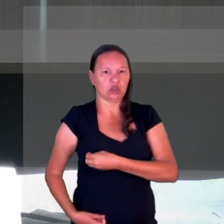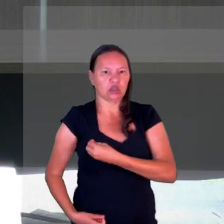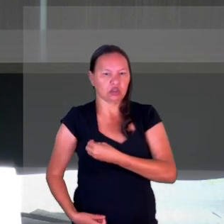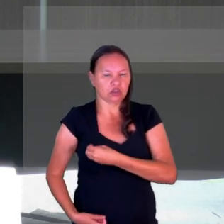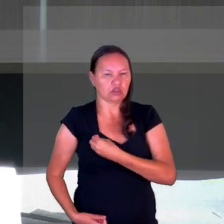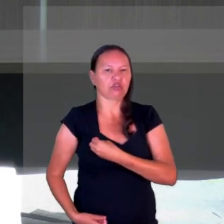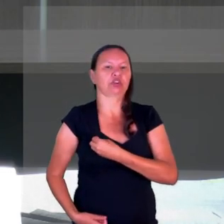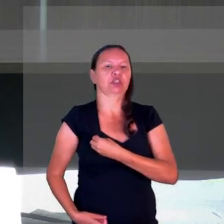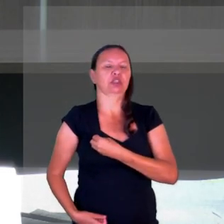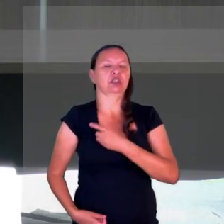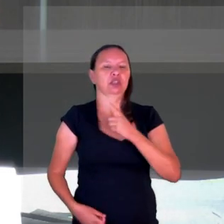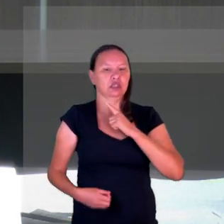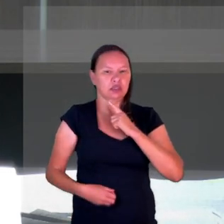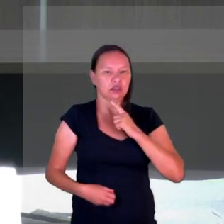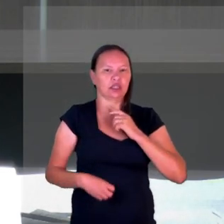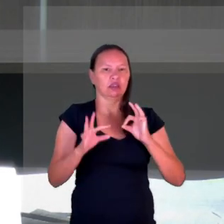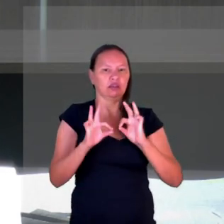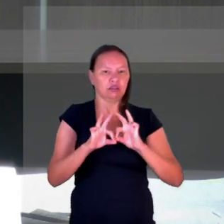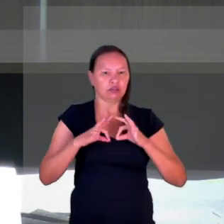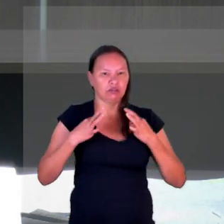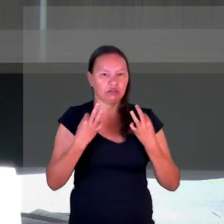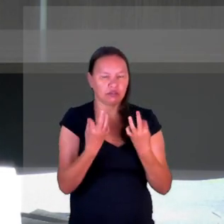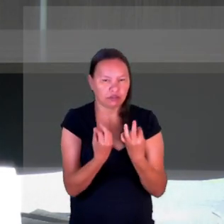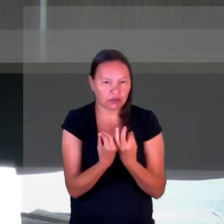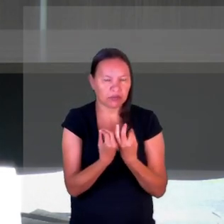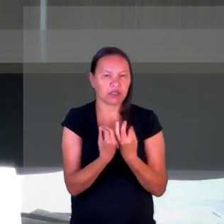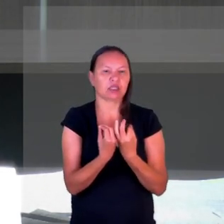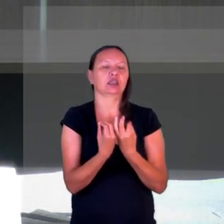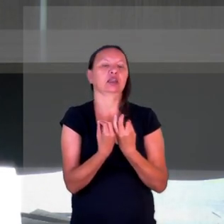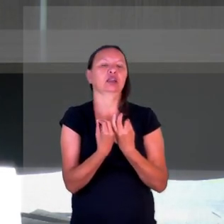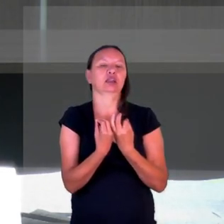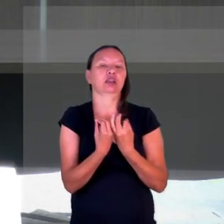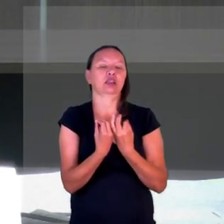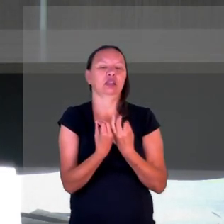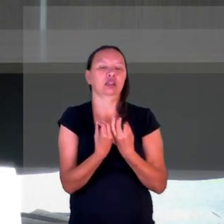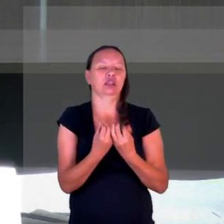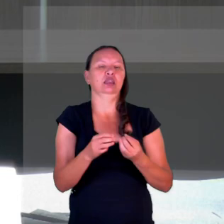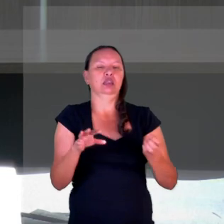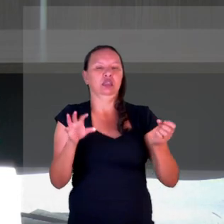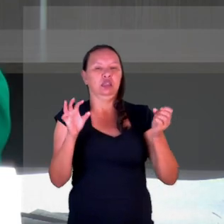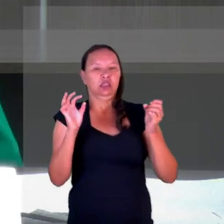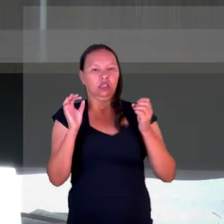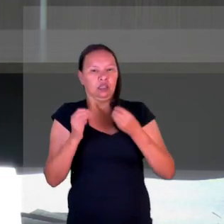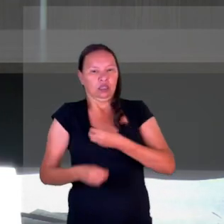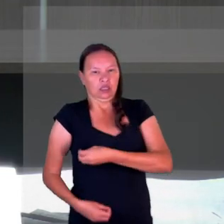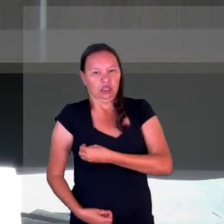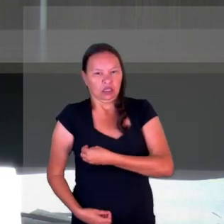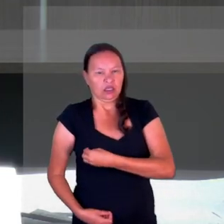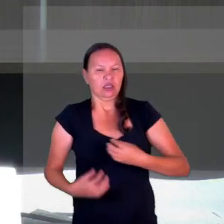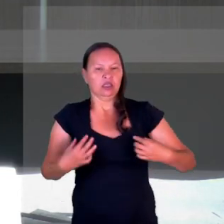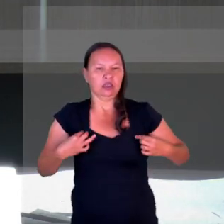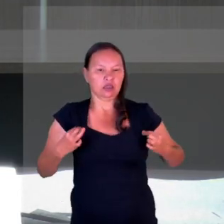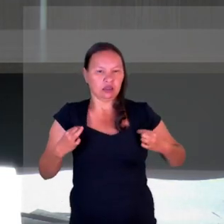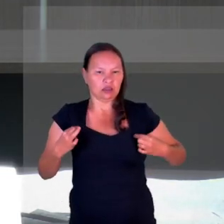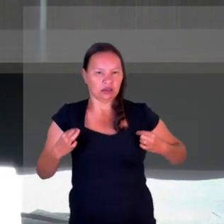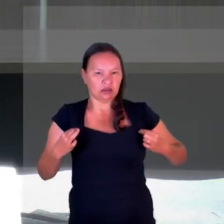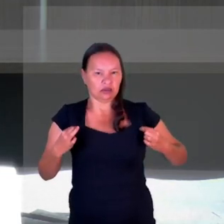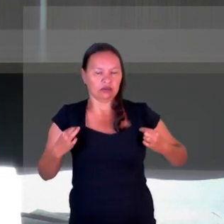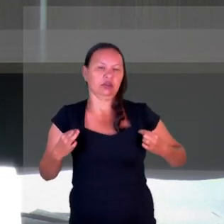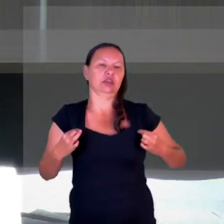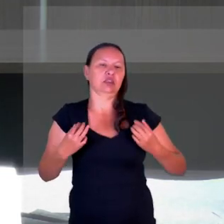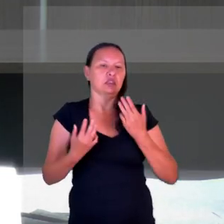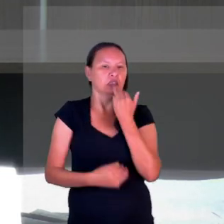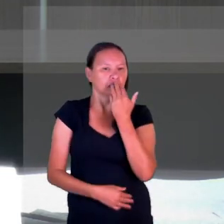família saúde bem-estar vestuário habilitação inclusive alimentação a base dos